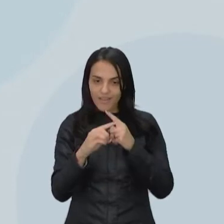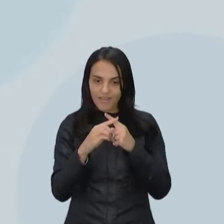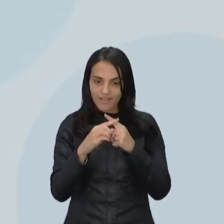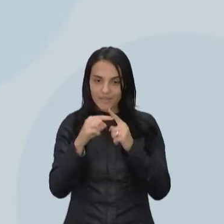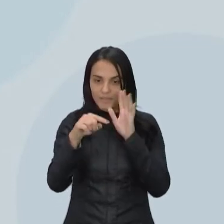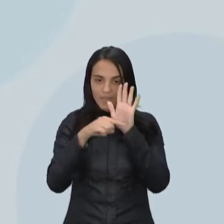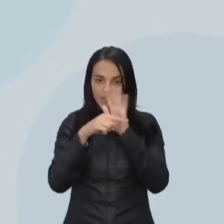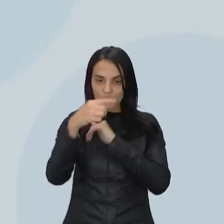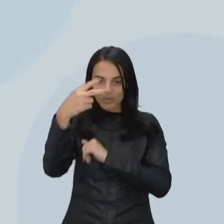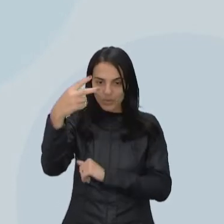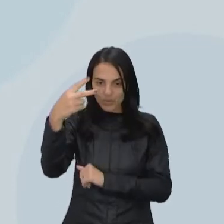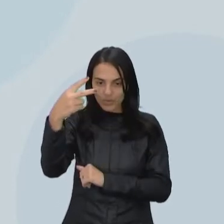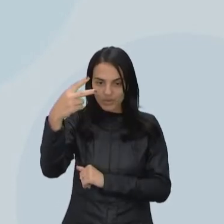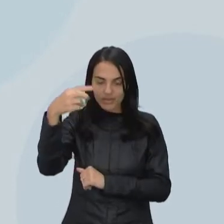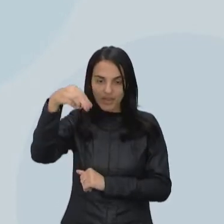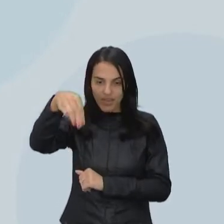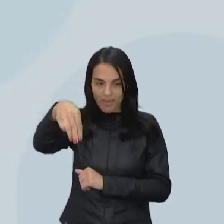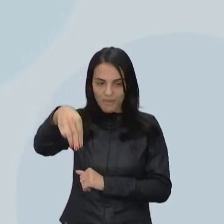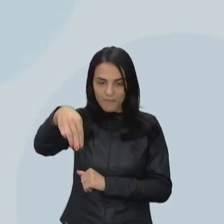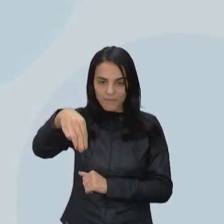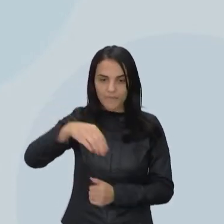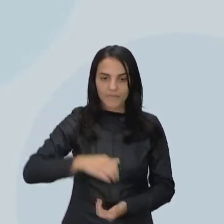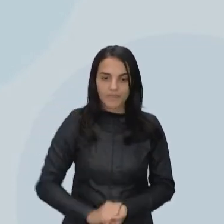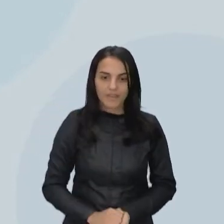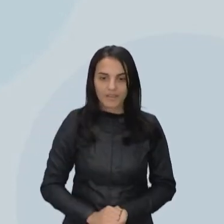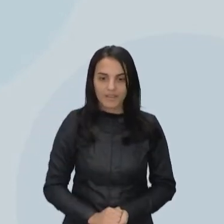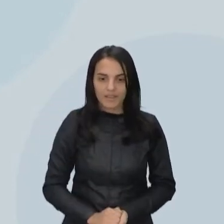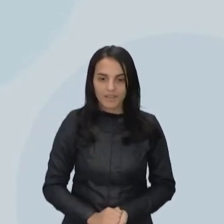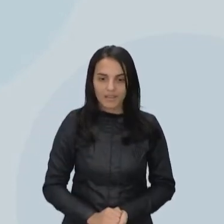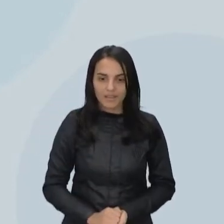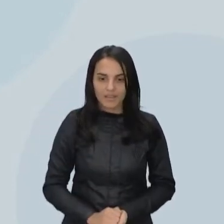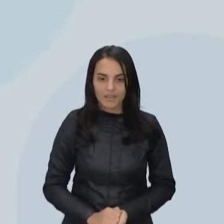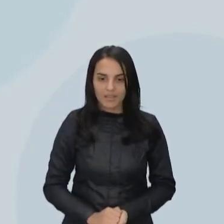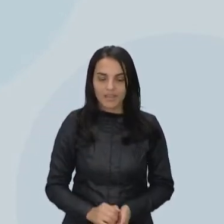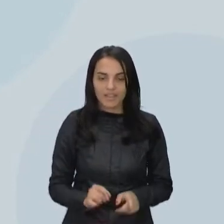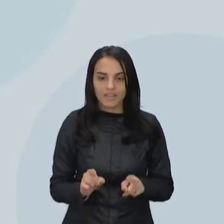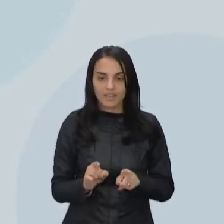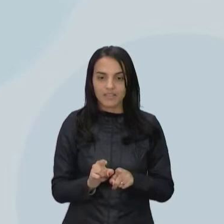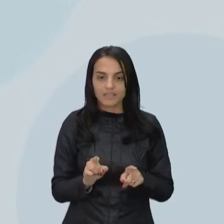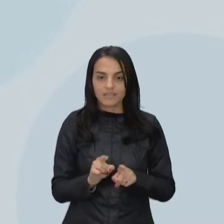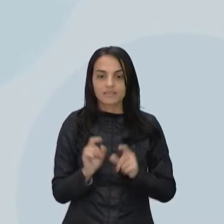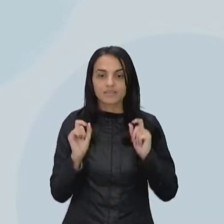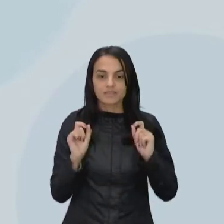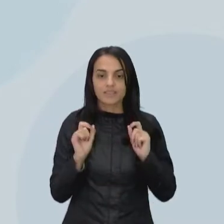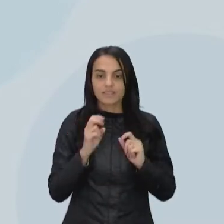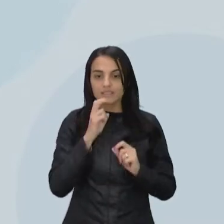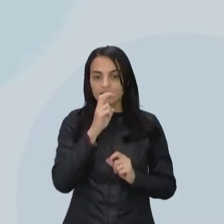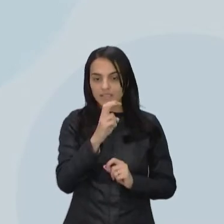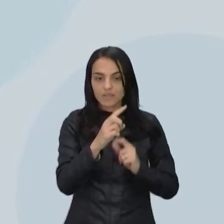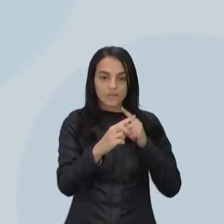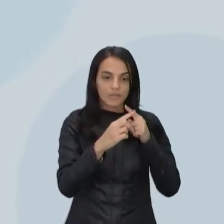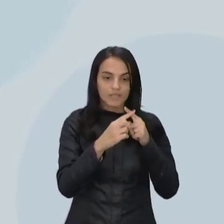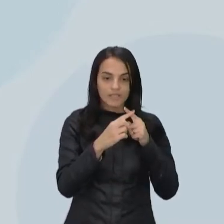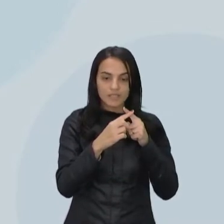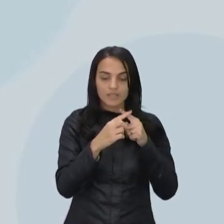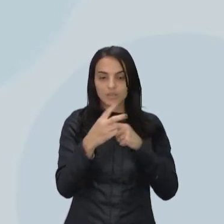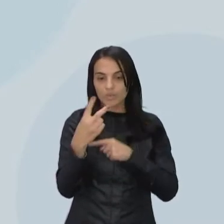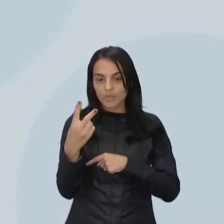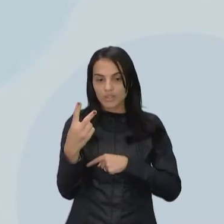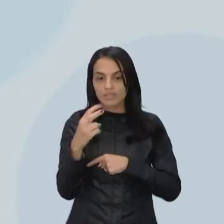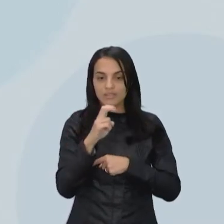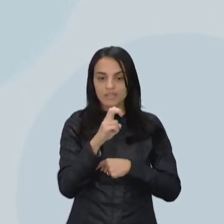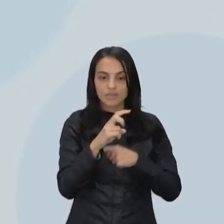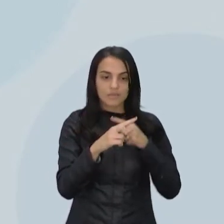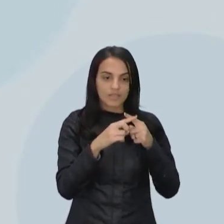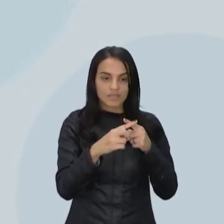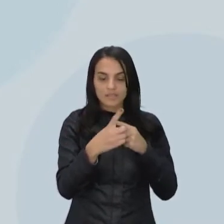2 metros. Não é isso que deu? Vamos conferir? Olha lá, 5 vezes 2, 5 vezes 10 a